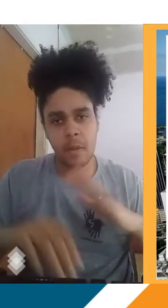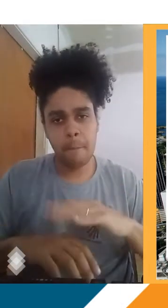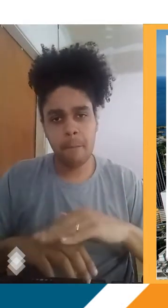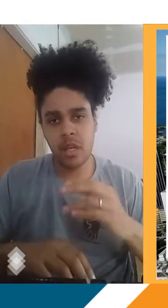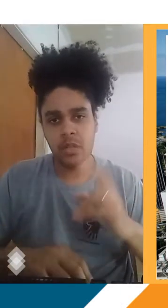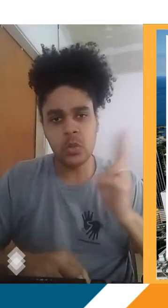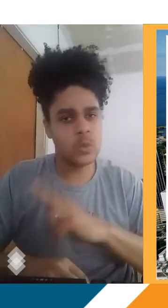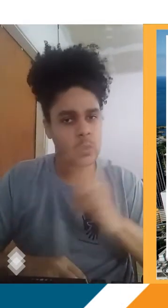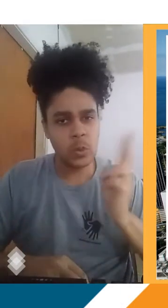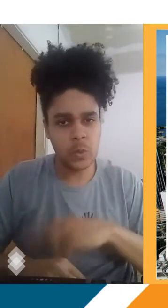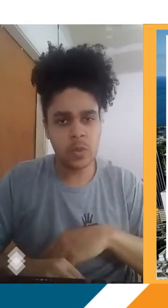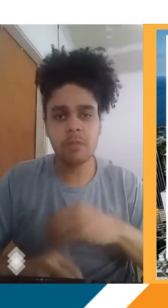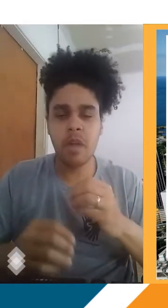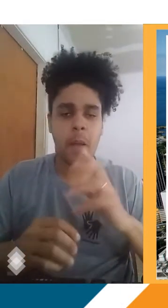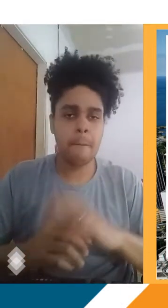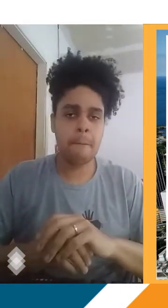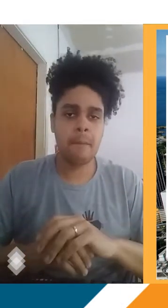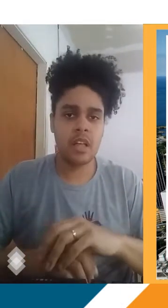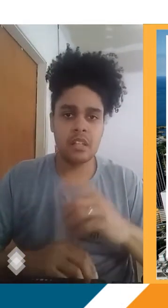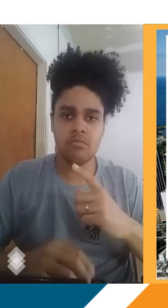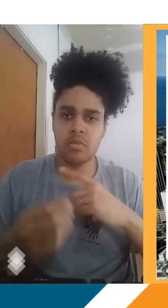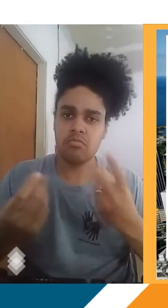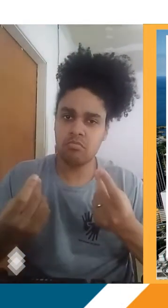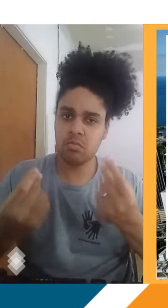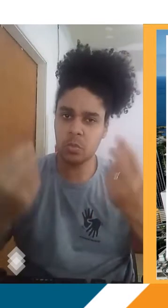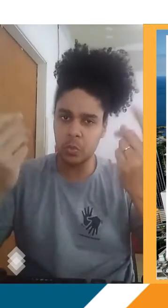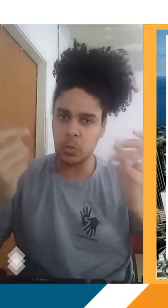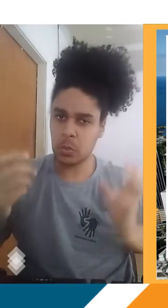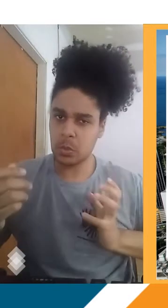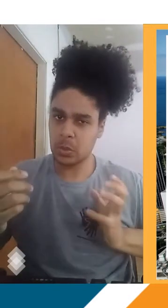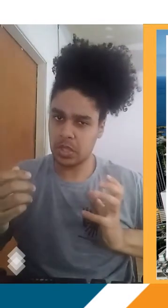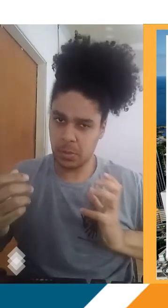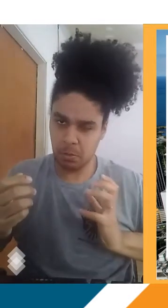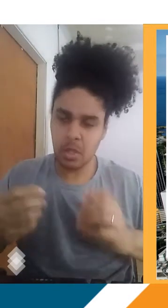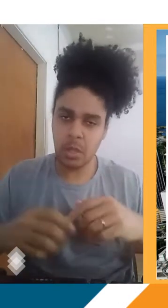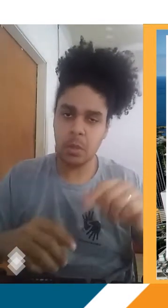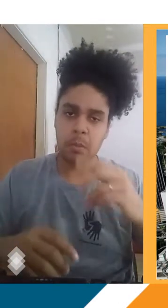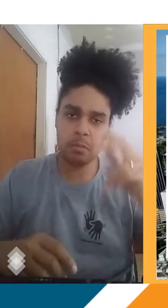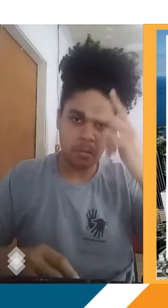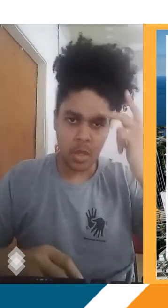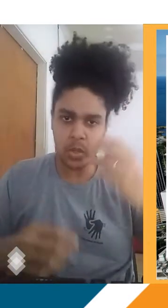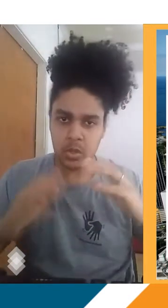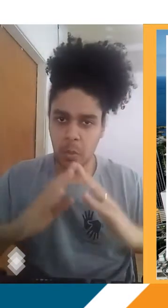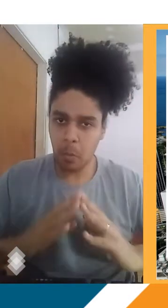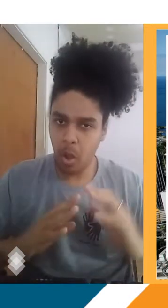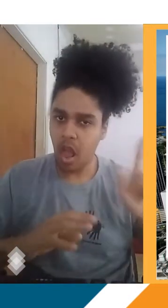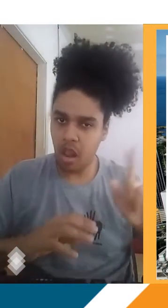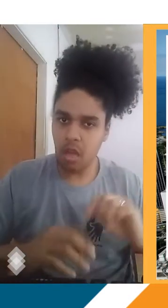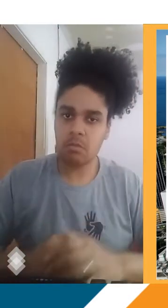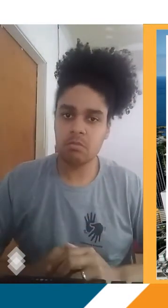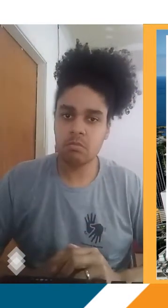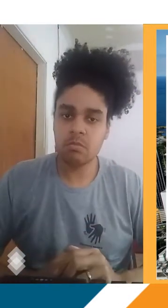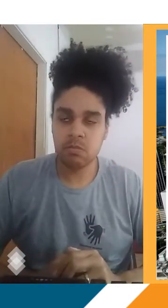com alto poder aquisitivo, garantindo a essas pessoas, essa população residente nesses bairros, um caráter